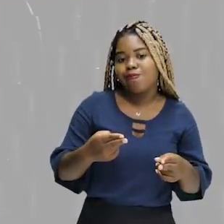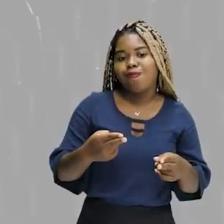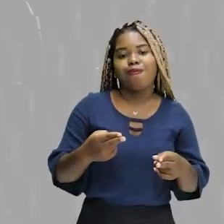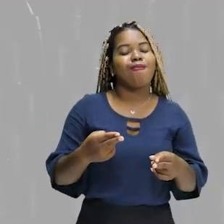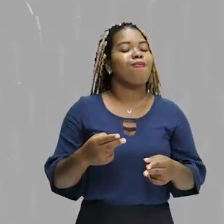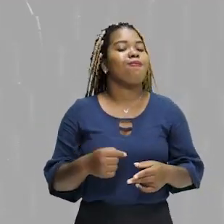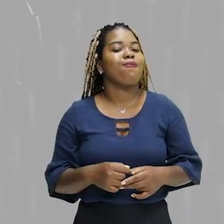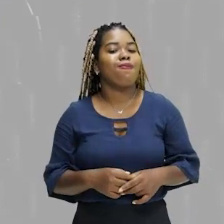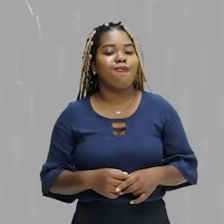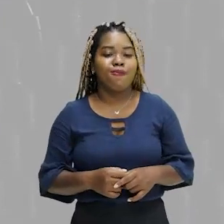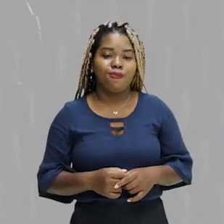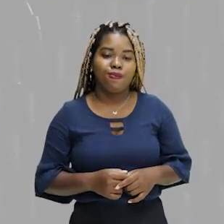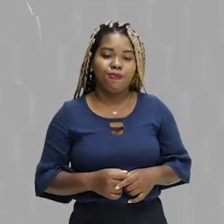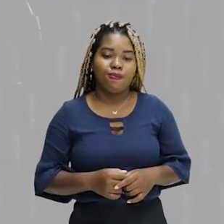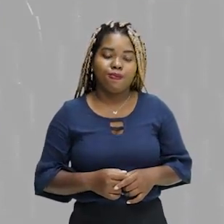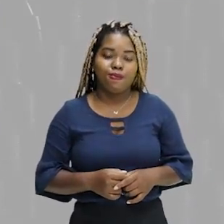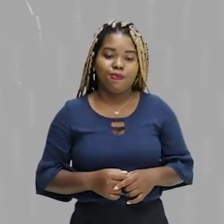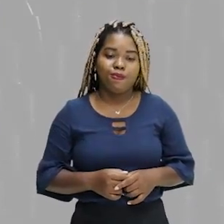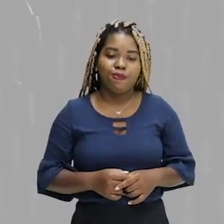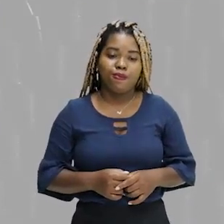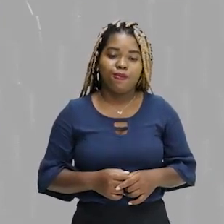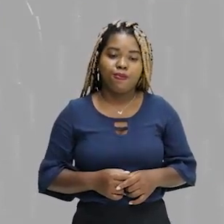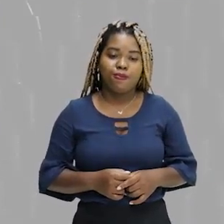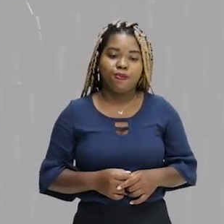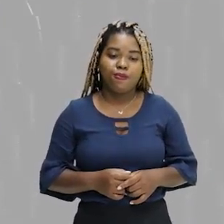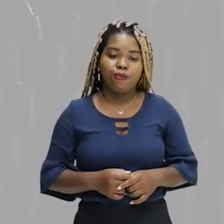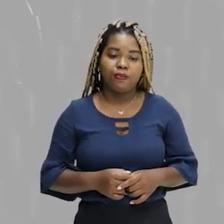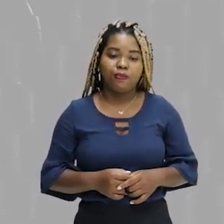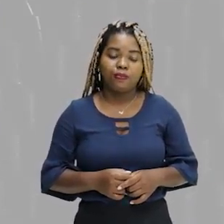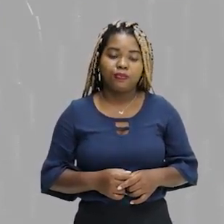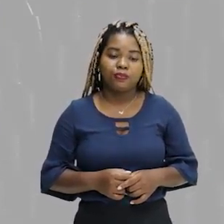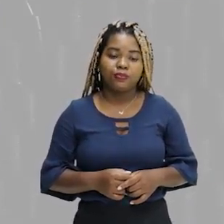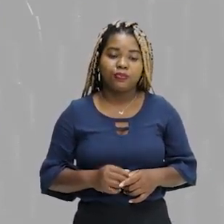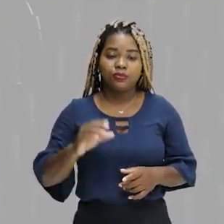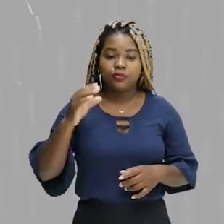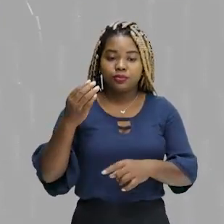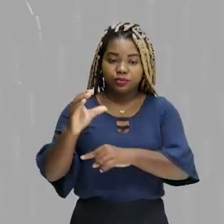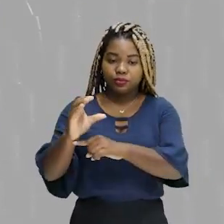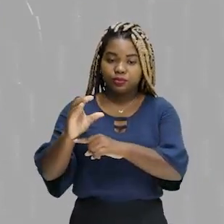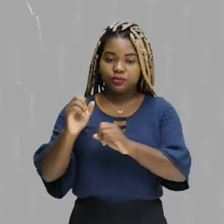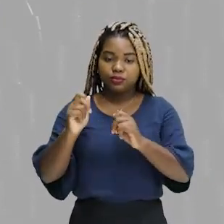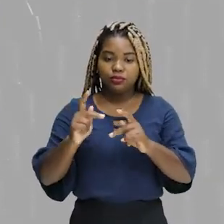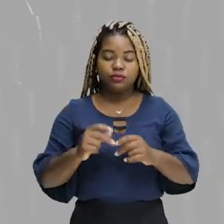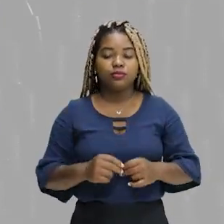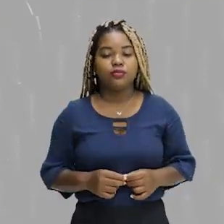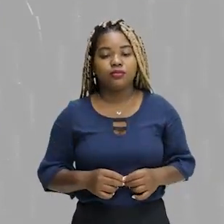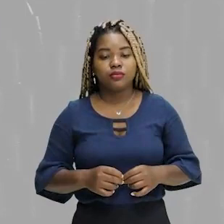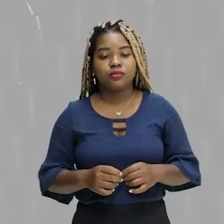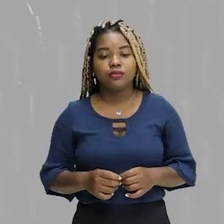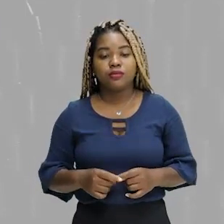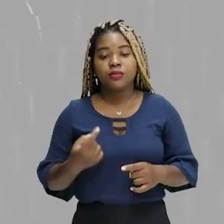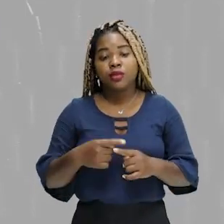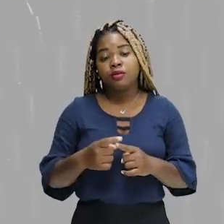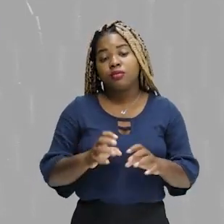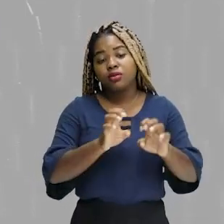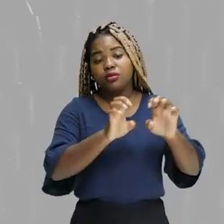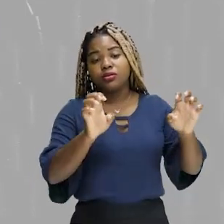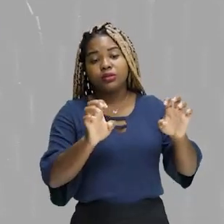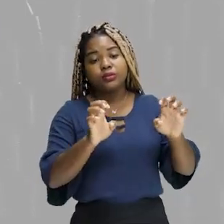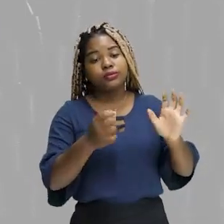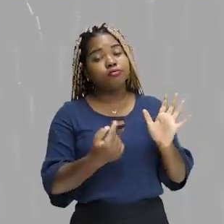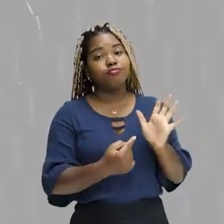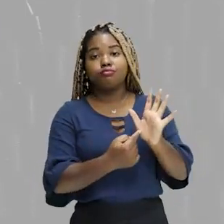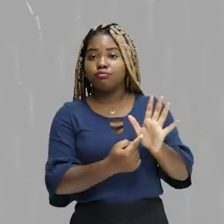mesma quantidade, né? Em lados opostos, na mesma quantidade. No caso, é o carbono. Até porque na nossa equação não